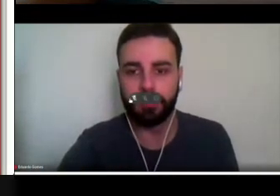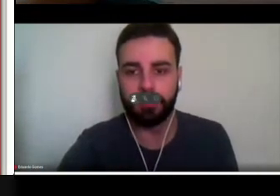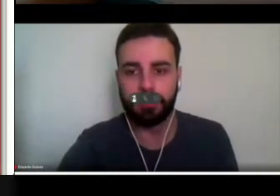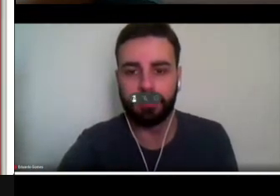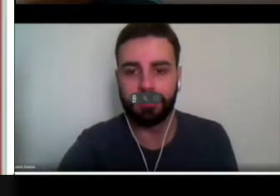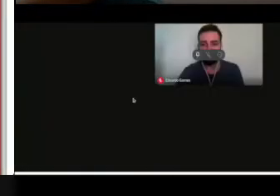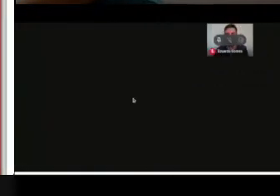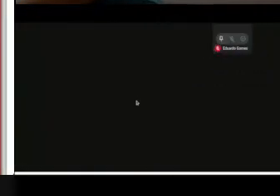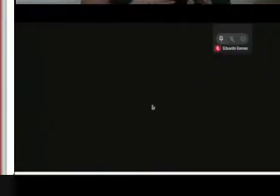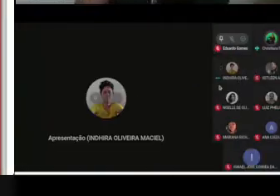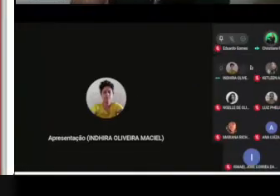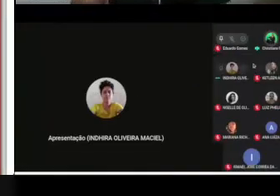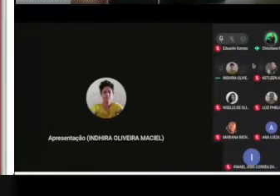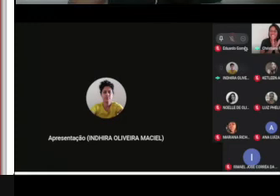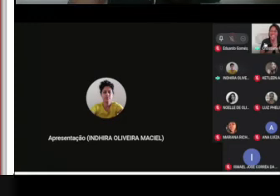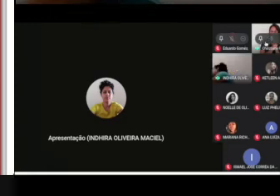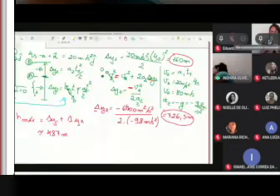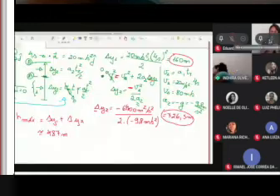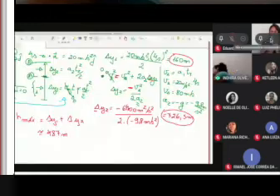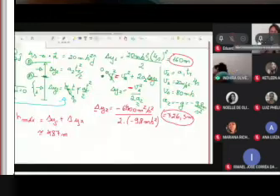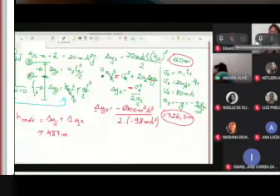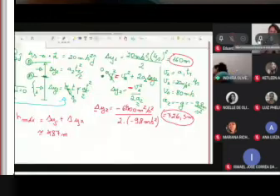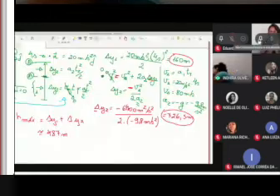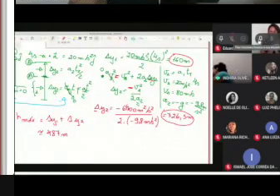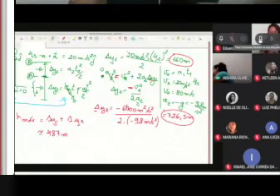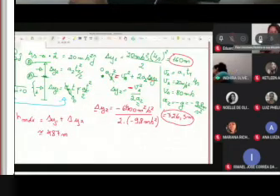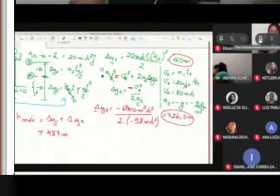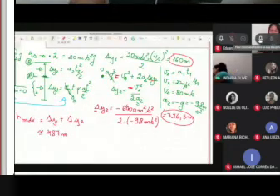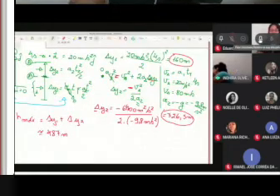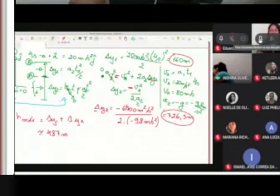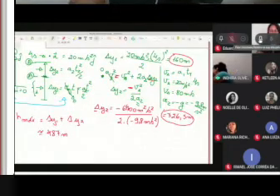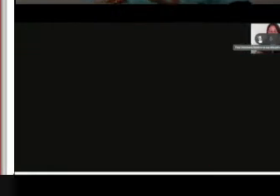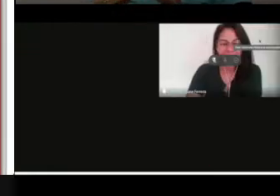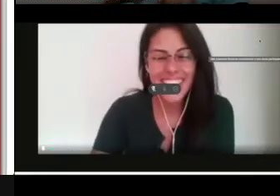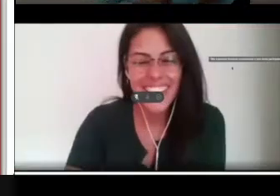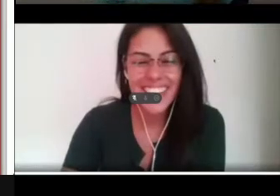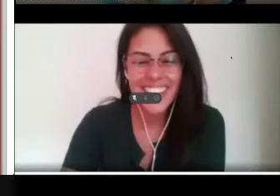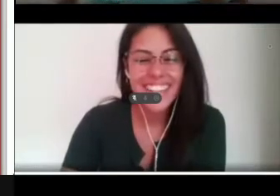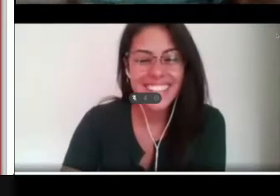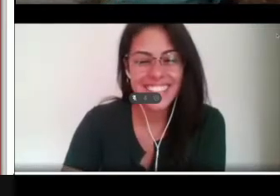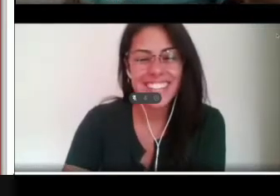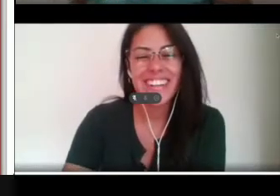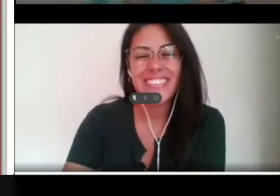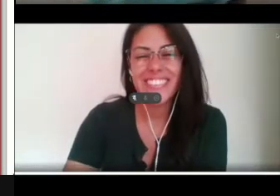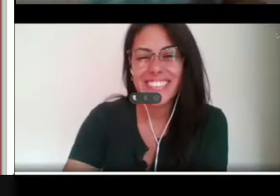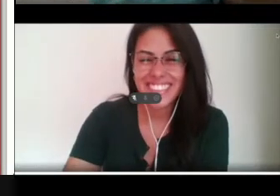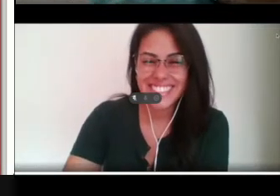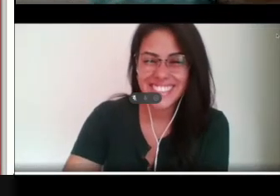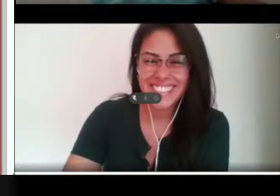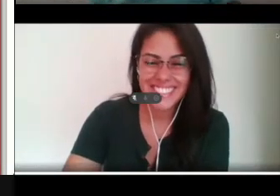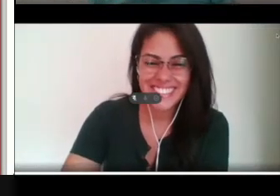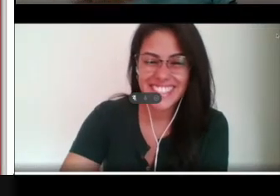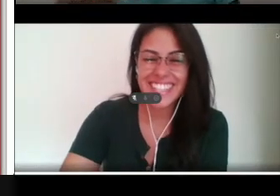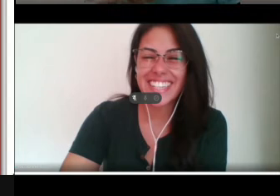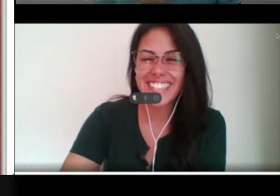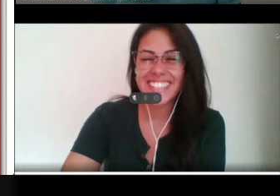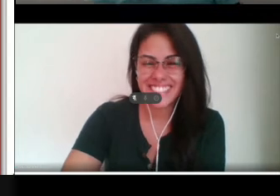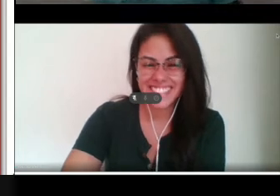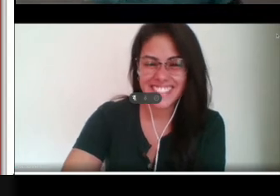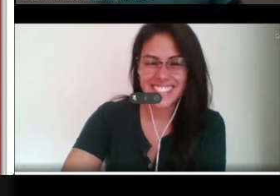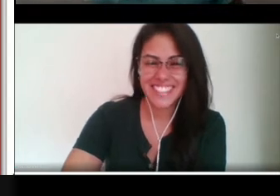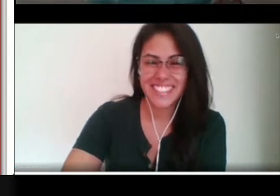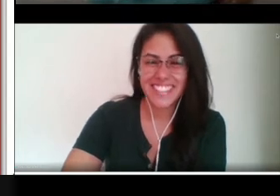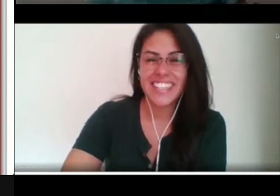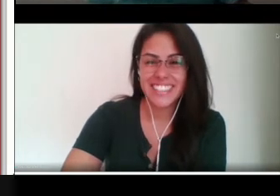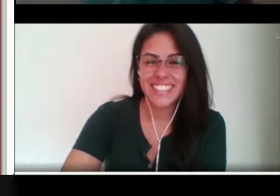Não, agora eu acho que agora já foi. Então, Quando você começou a falar, teve uma hora que você falou que você levantou a mão, falou assim, aquela mão